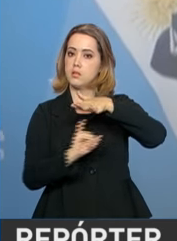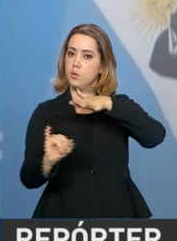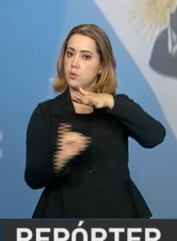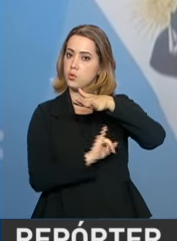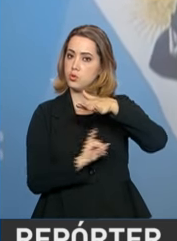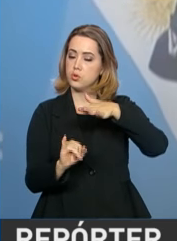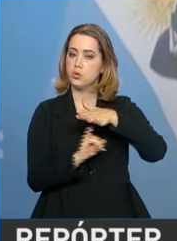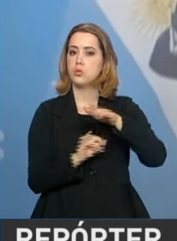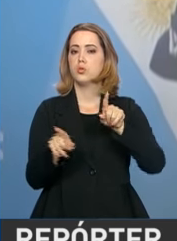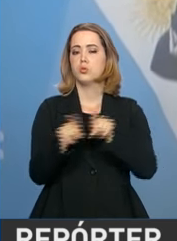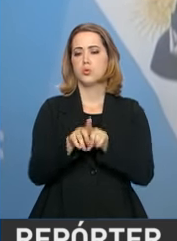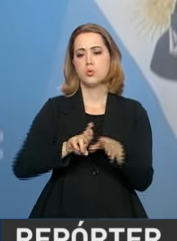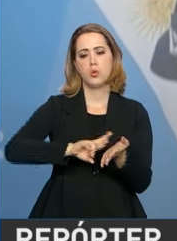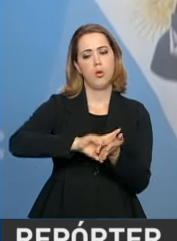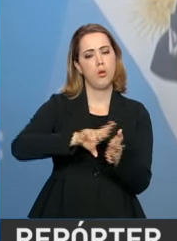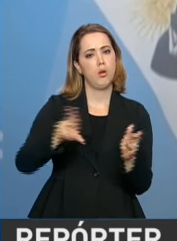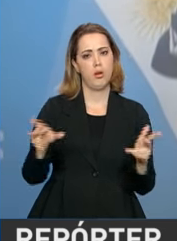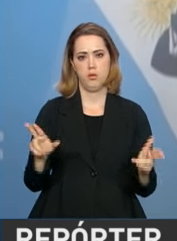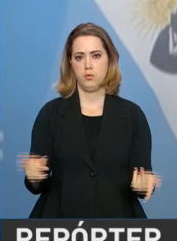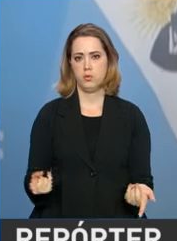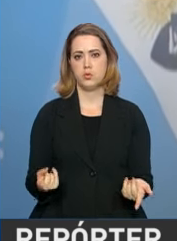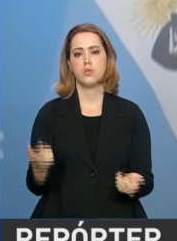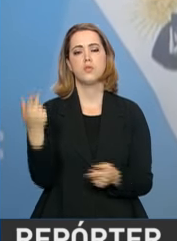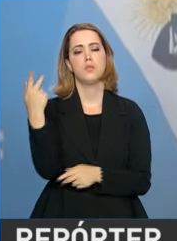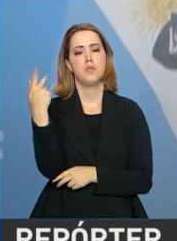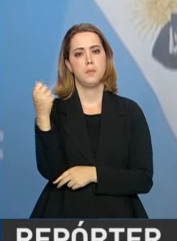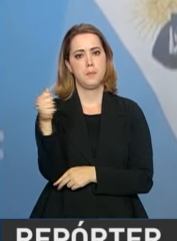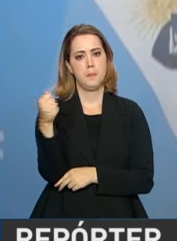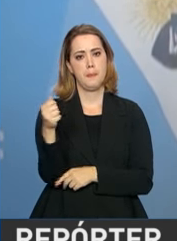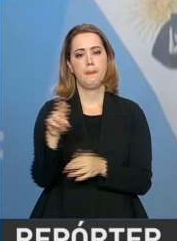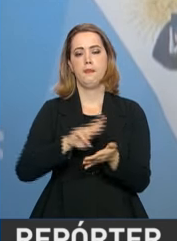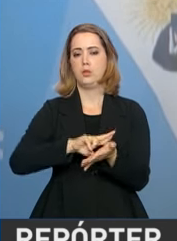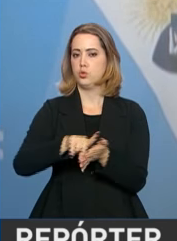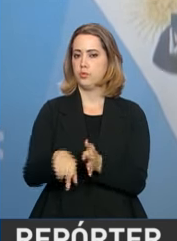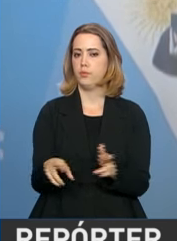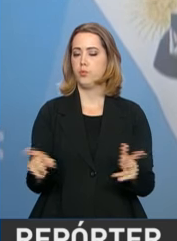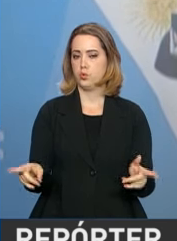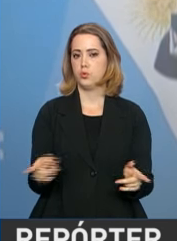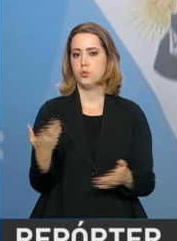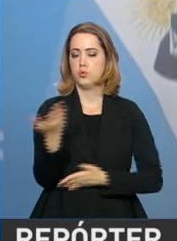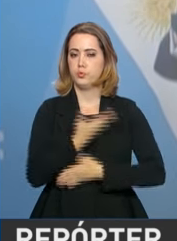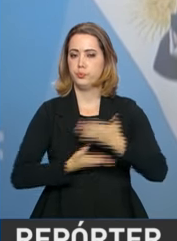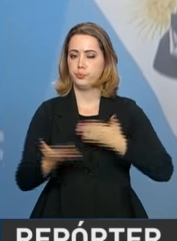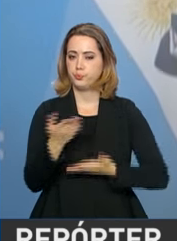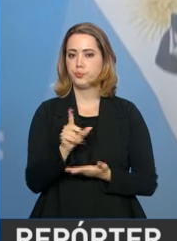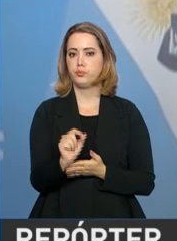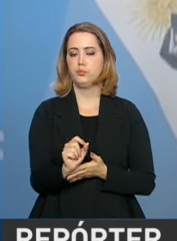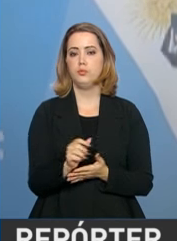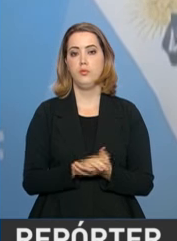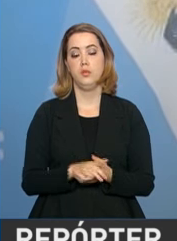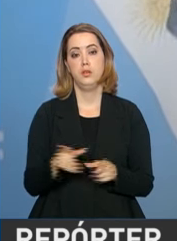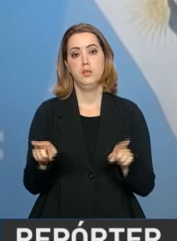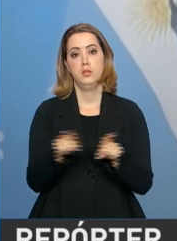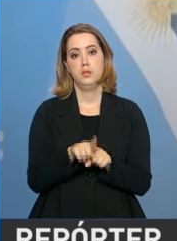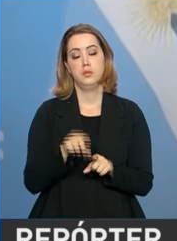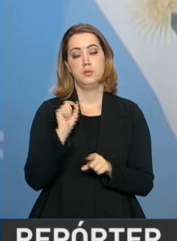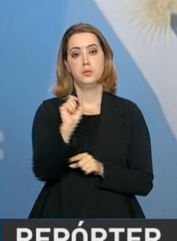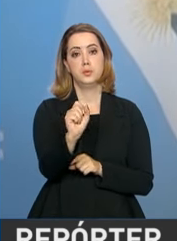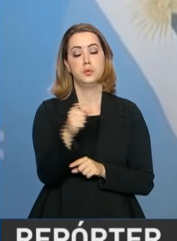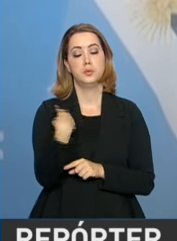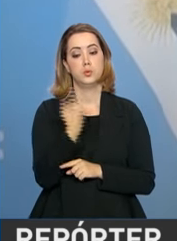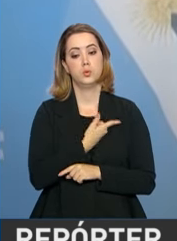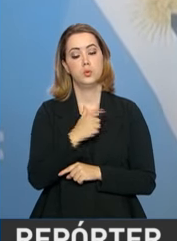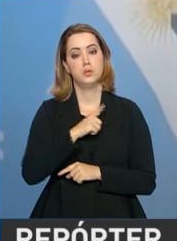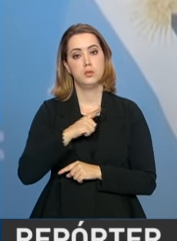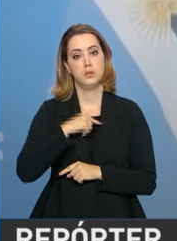Venezuela, seguramente a relação da Argentina com a Venezuela igualmente é uma relação institucional. É claro que nós temos, pelo menos